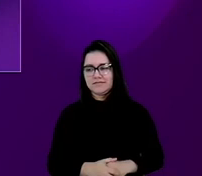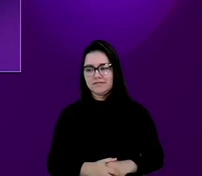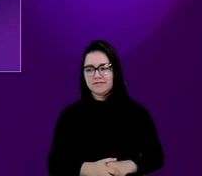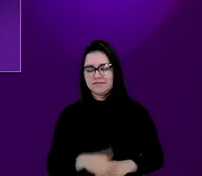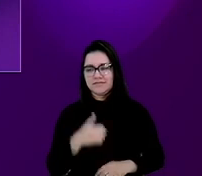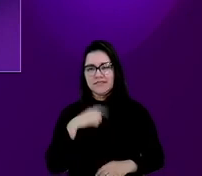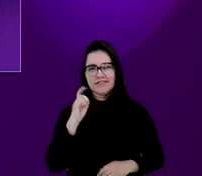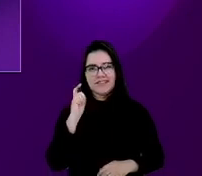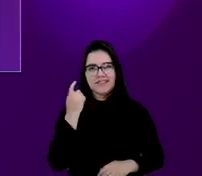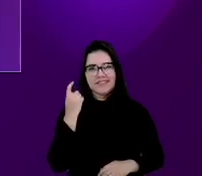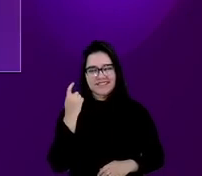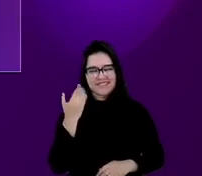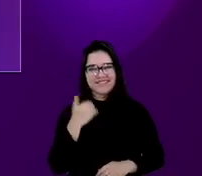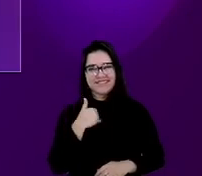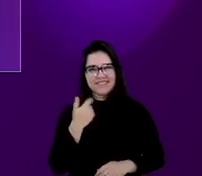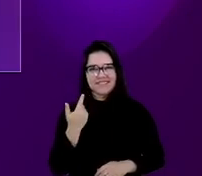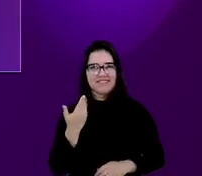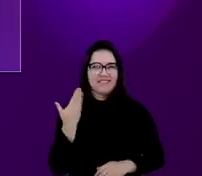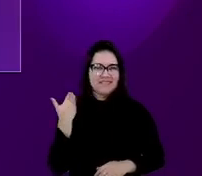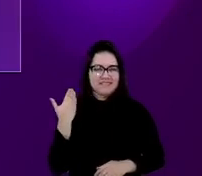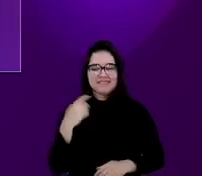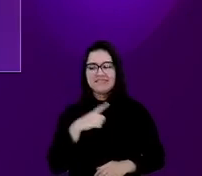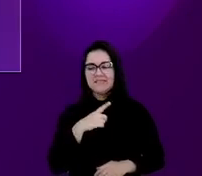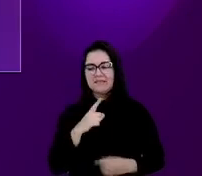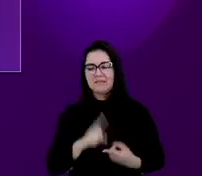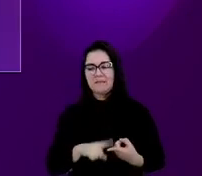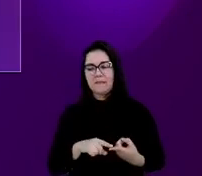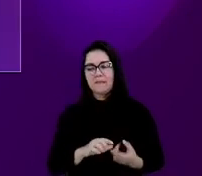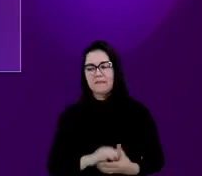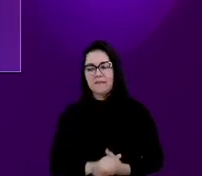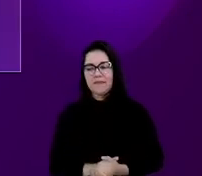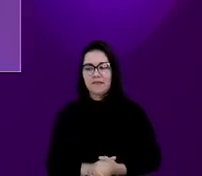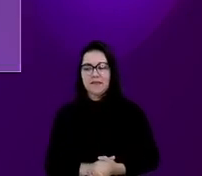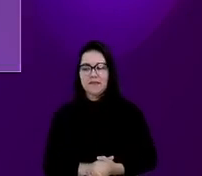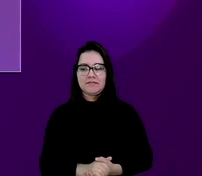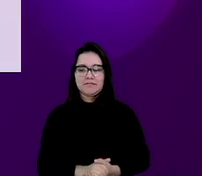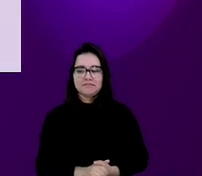e o Rafael, então eu não tenho nenhum conflito de interesse.